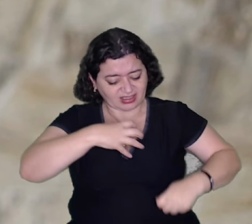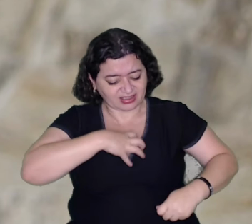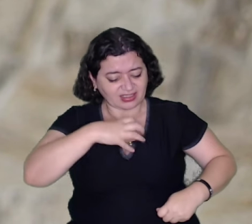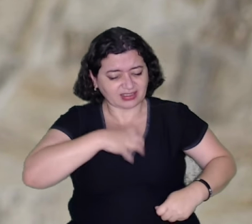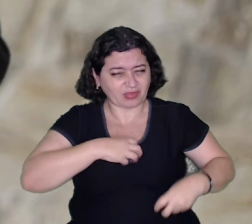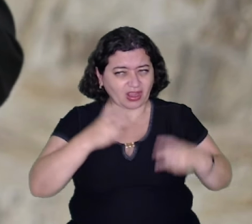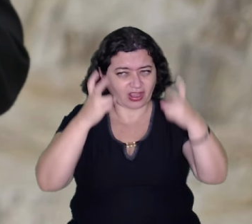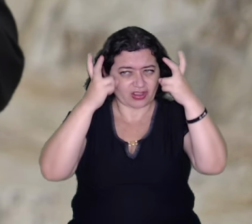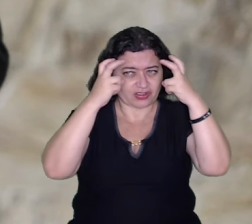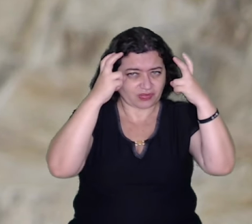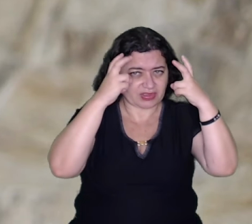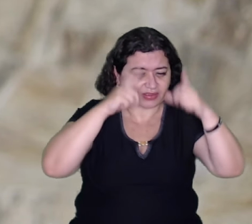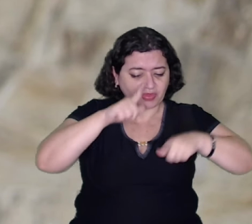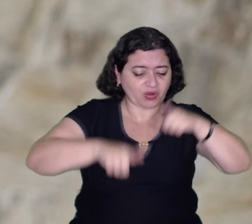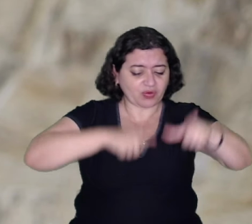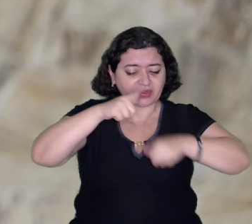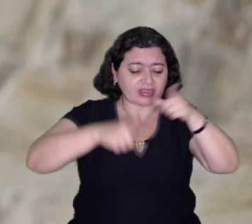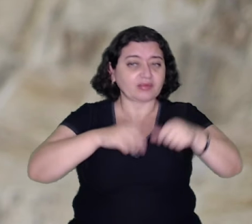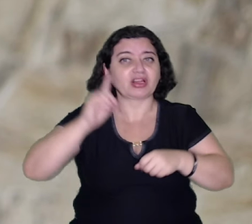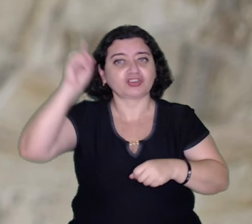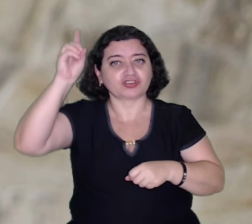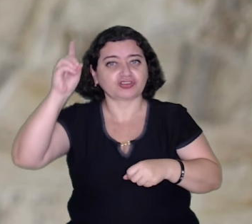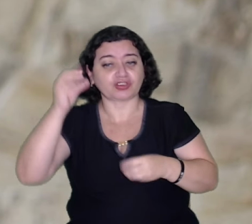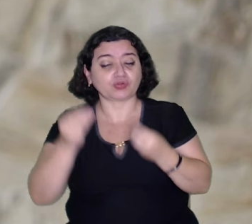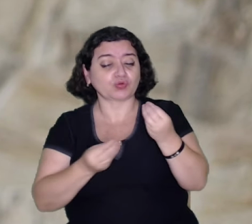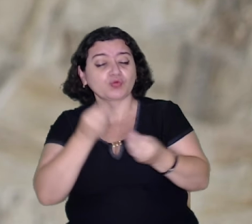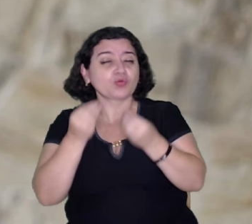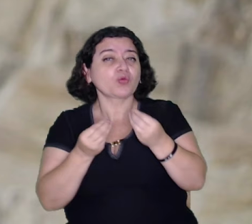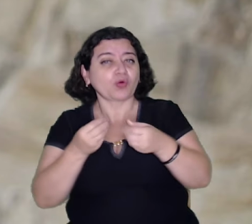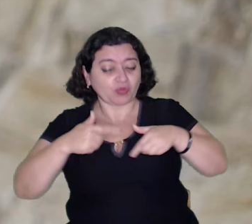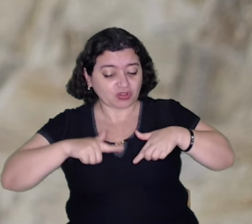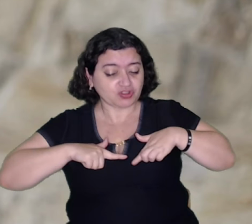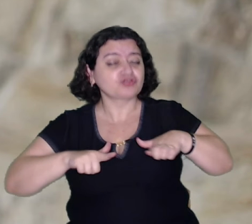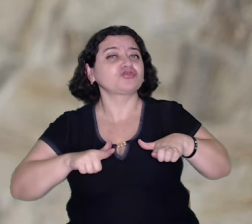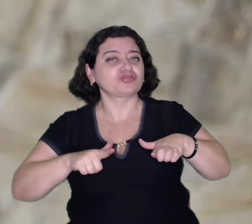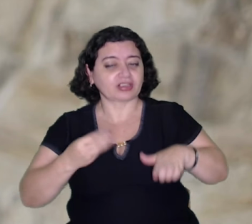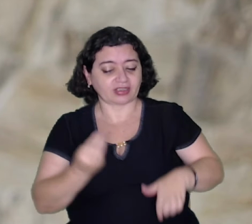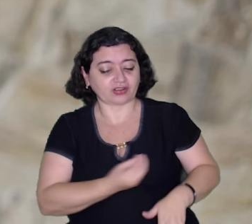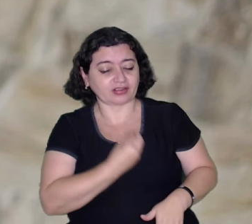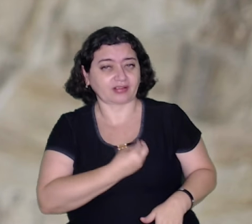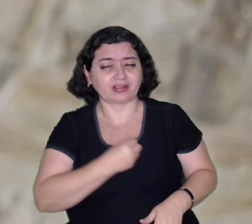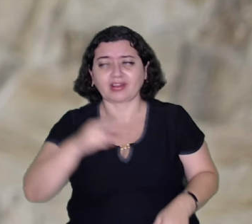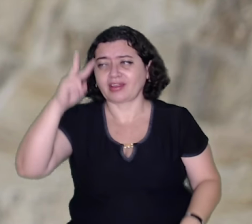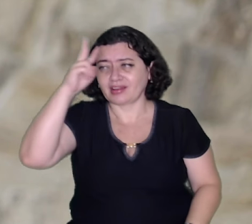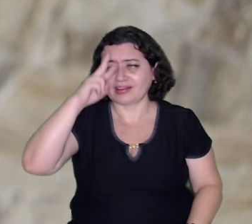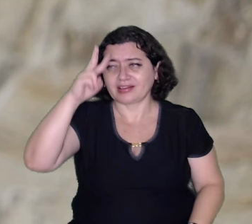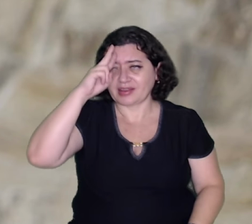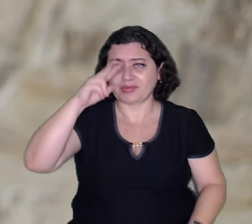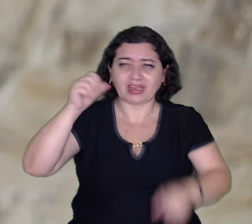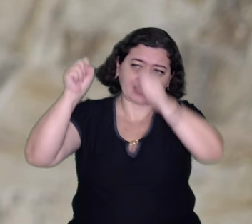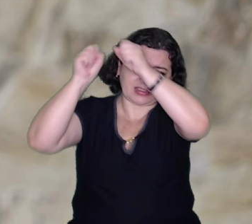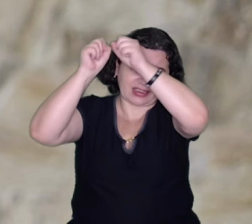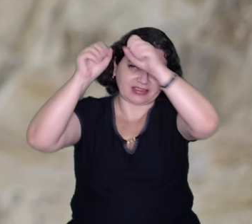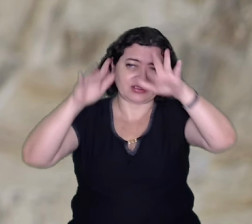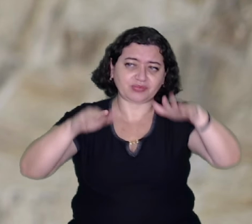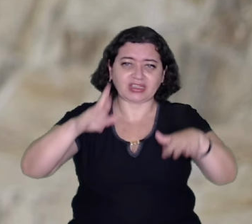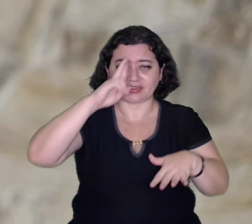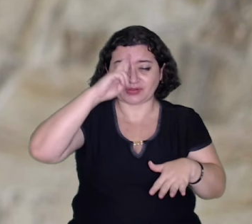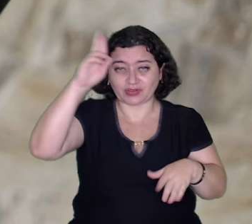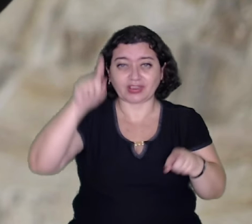perceber o agir de Deus e como Ele trabalha em nossas vidas, né? De lembrar das bênçãos do Senhor e